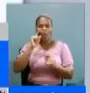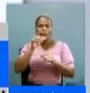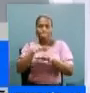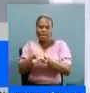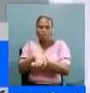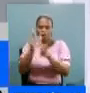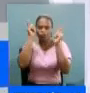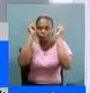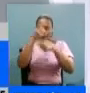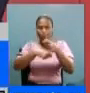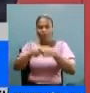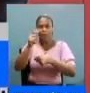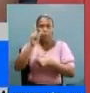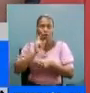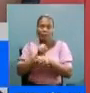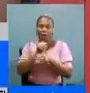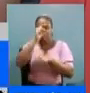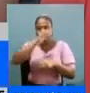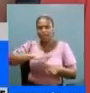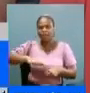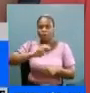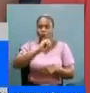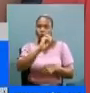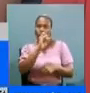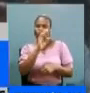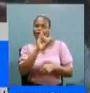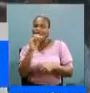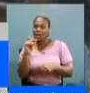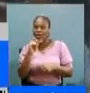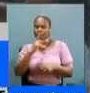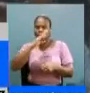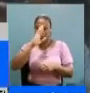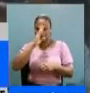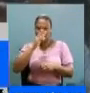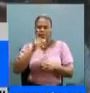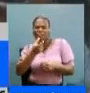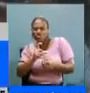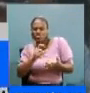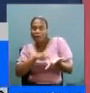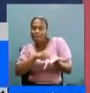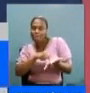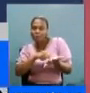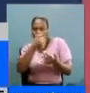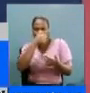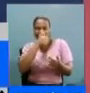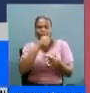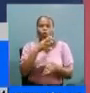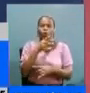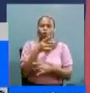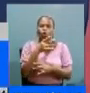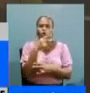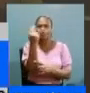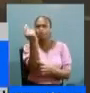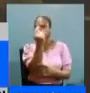peixeiras, mulheres do campo. Sofia Semedo tem uma mão cheia de adjetivos em cores e traços